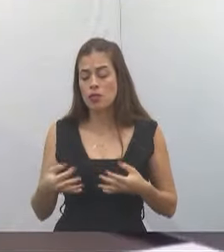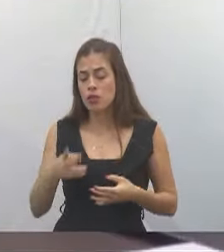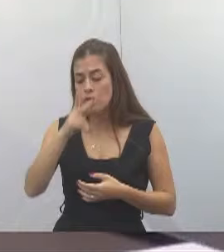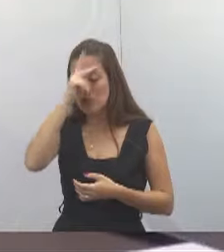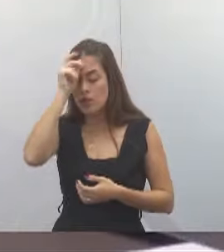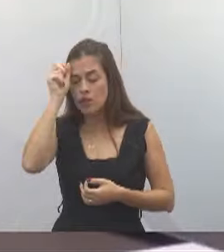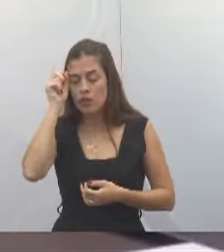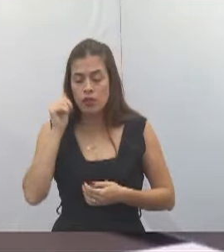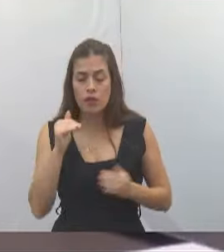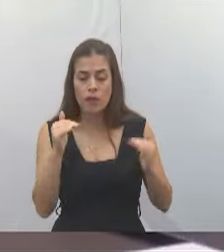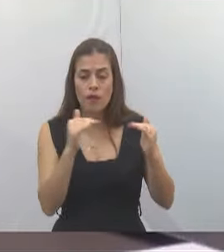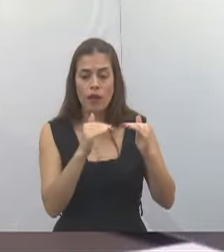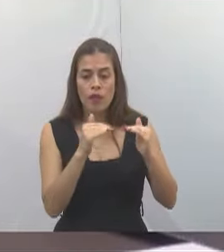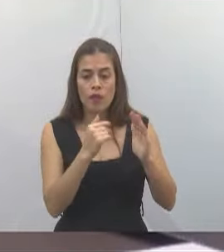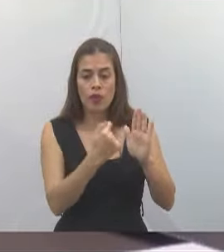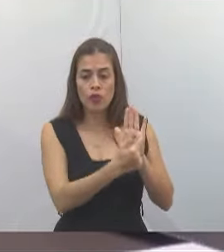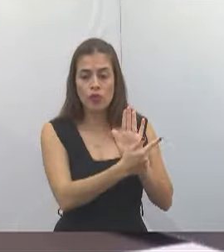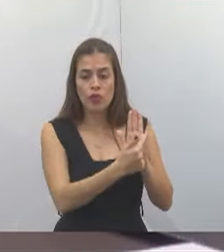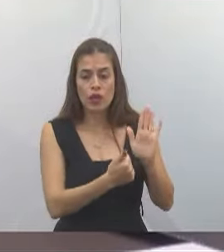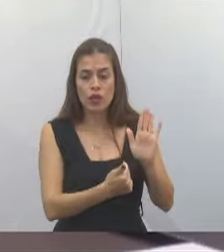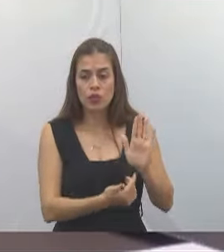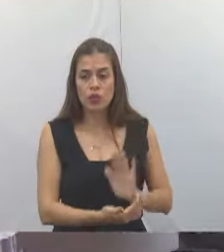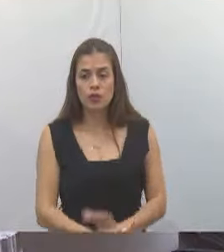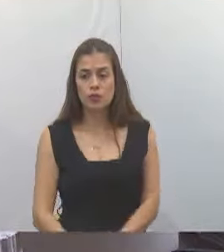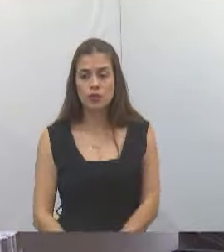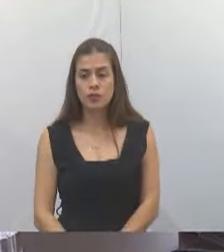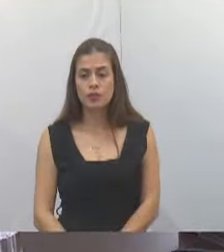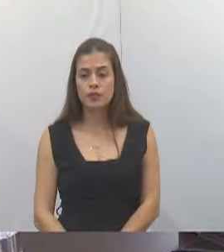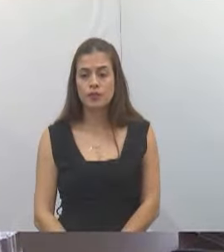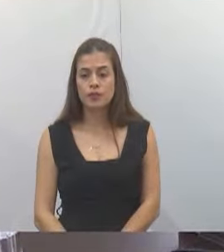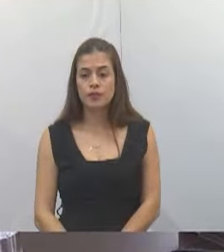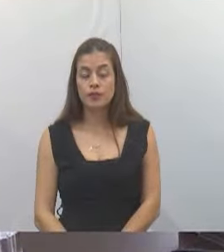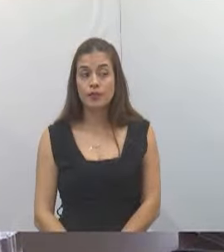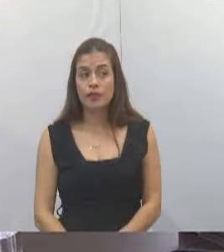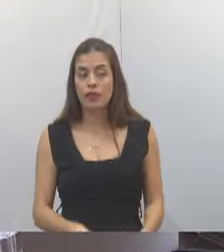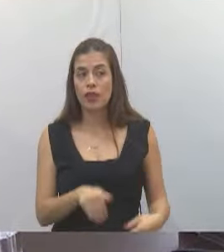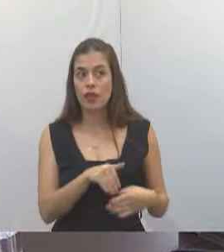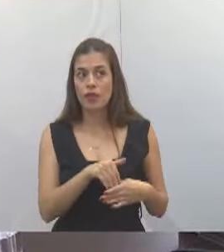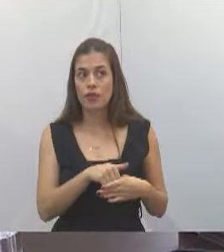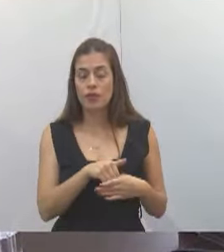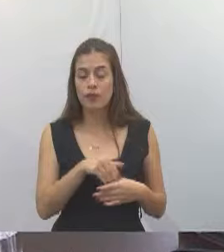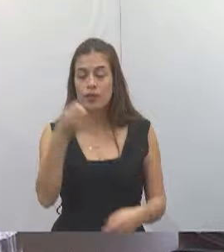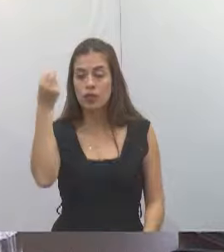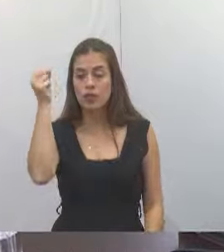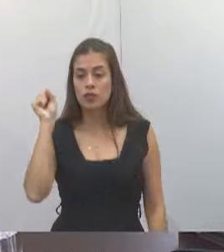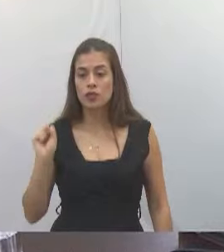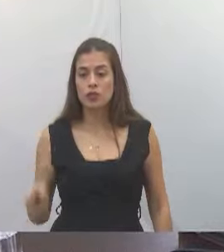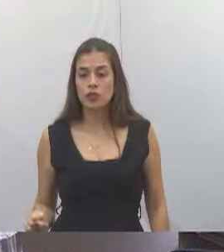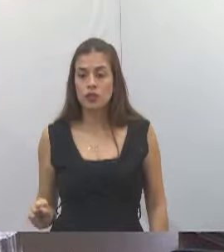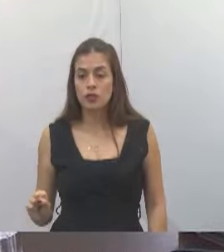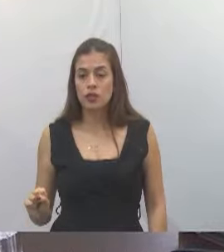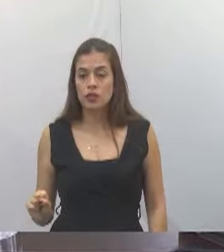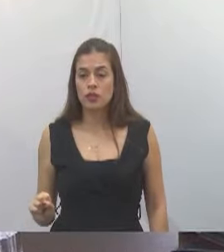serei a favor do veto. Como vota a vereadora Sônia Patas, da Amizade?